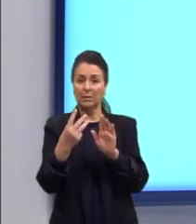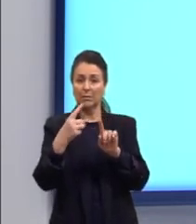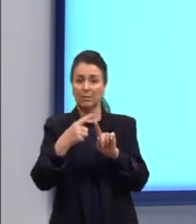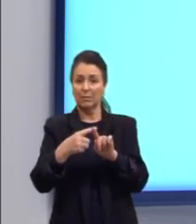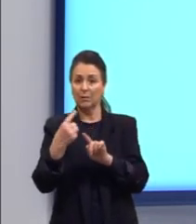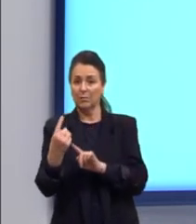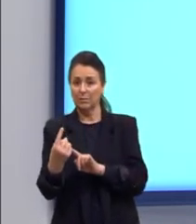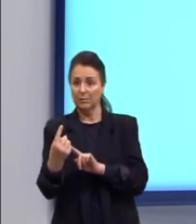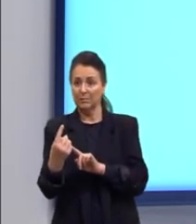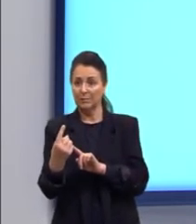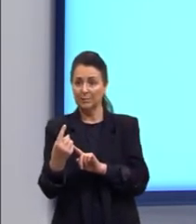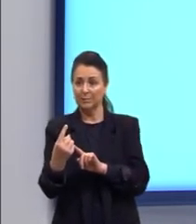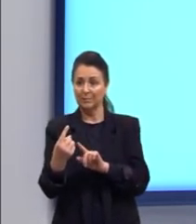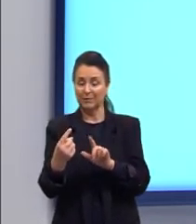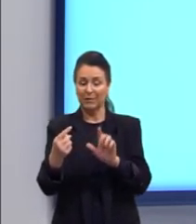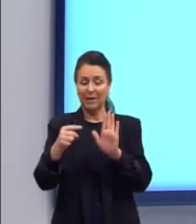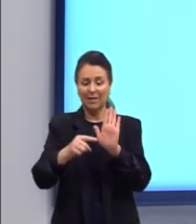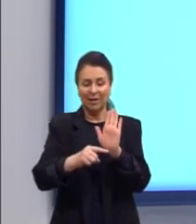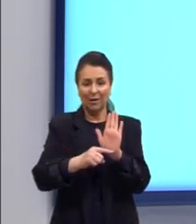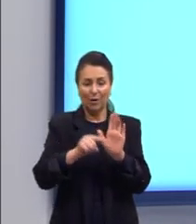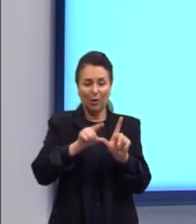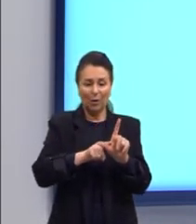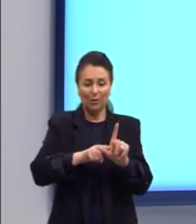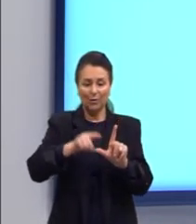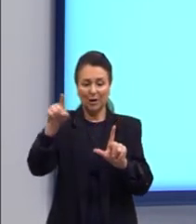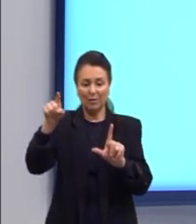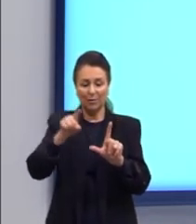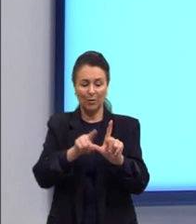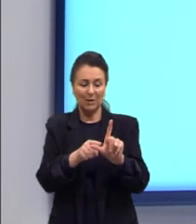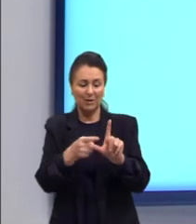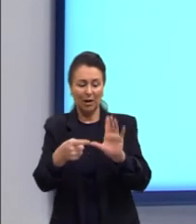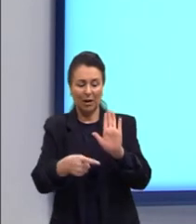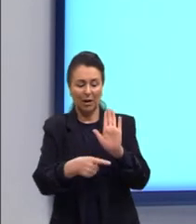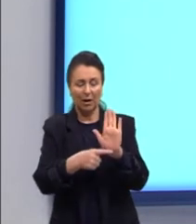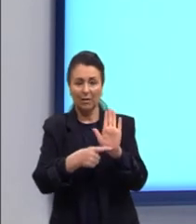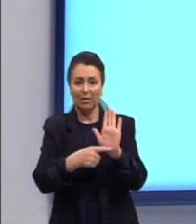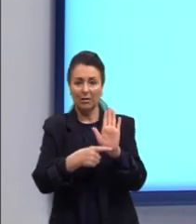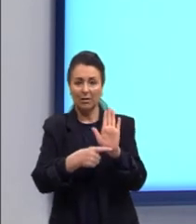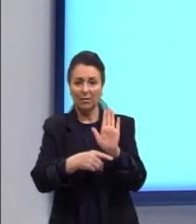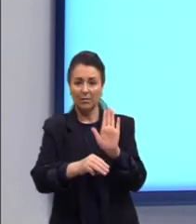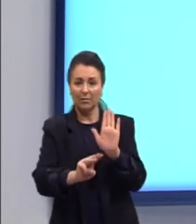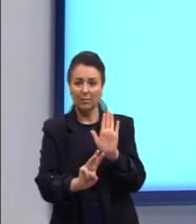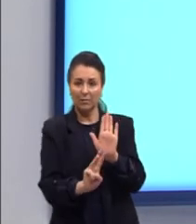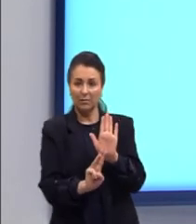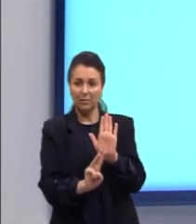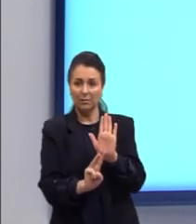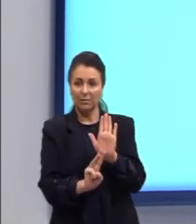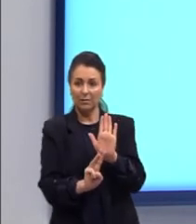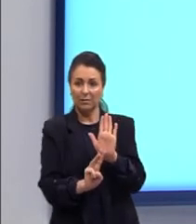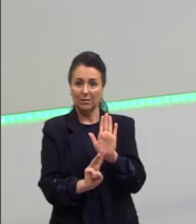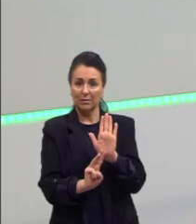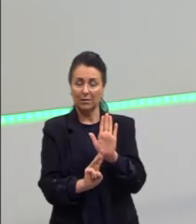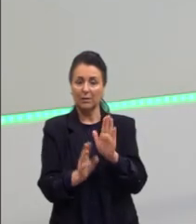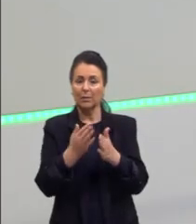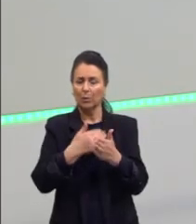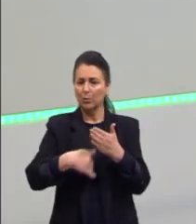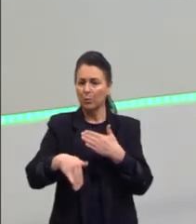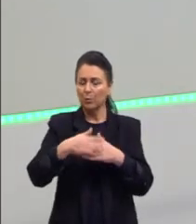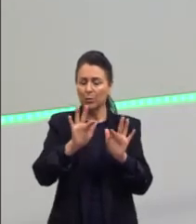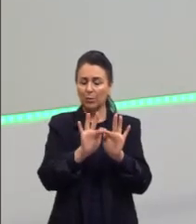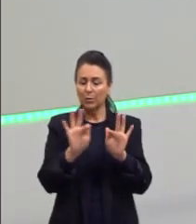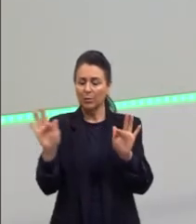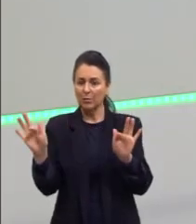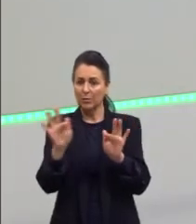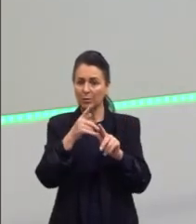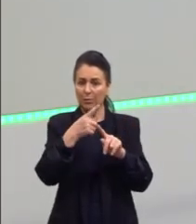em -3 e assim para todos os pontos do nosso gráfico Então eu peguei todo essa essa função e